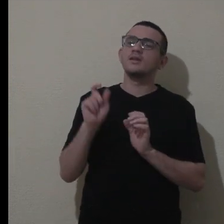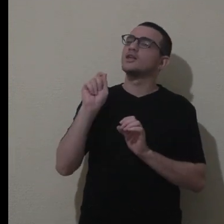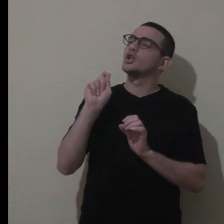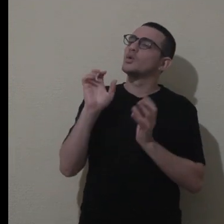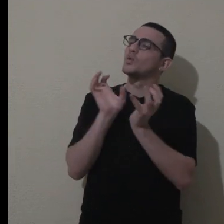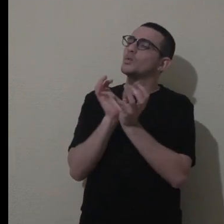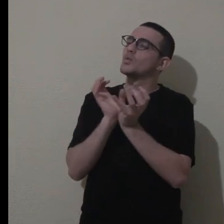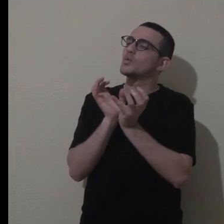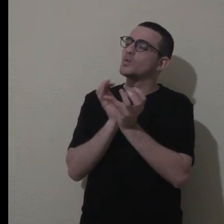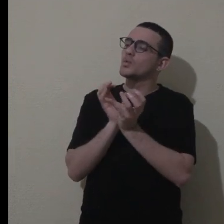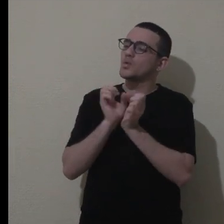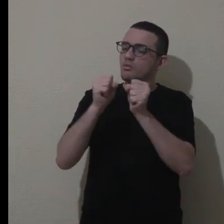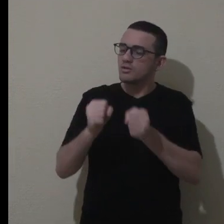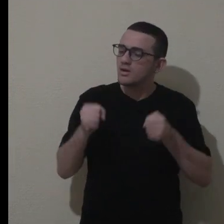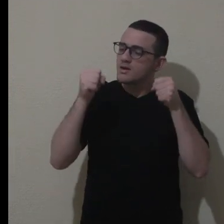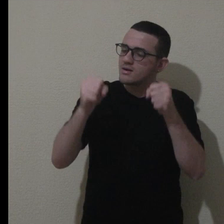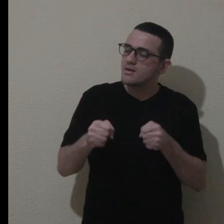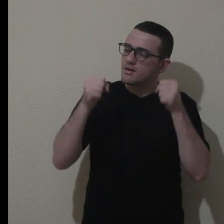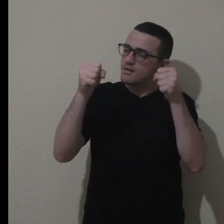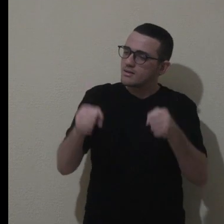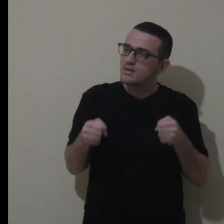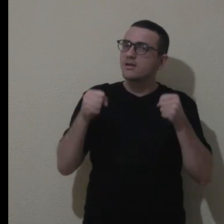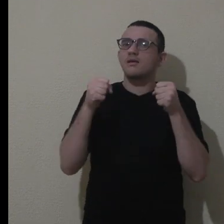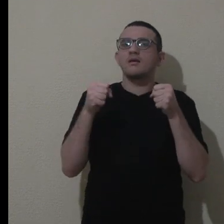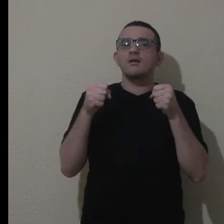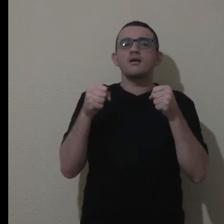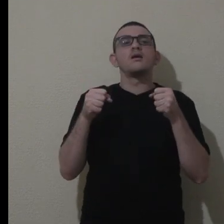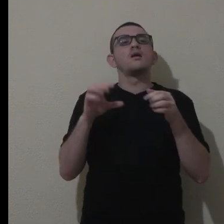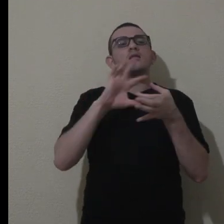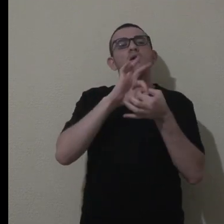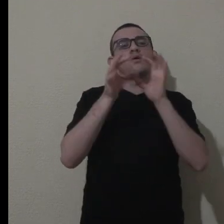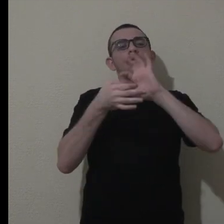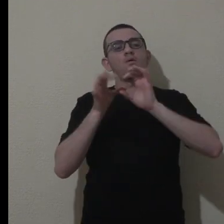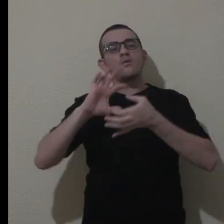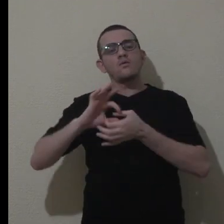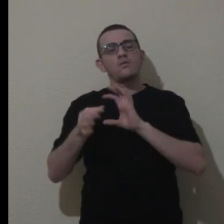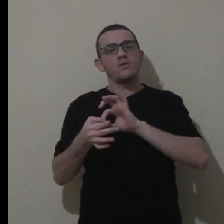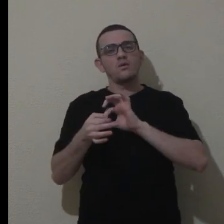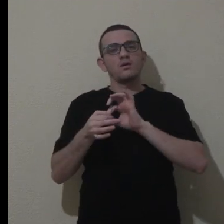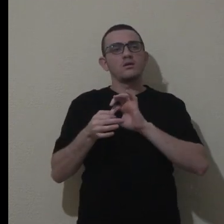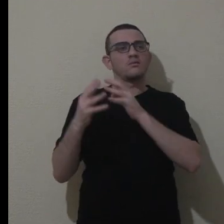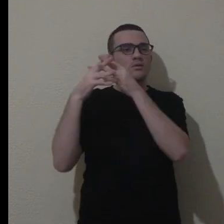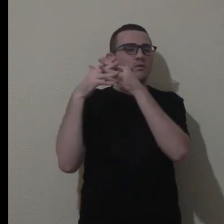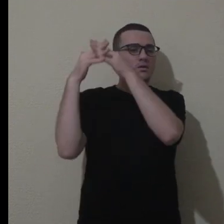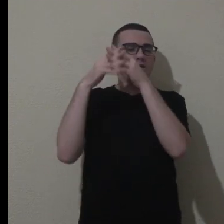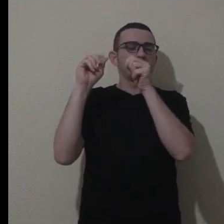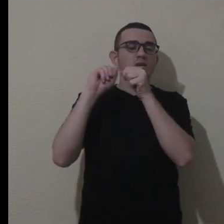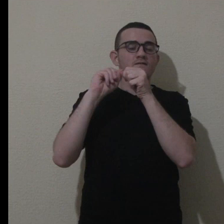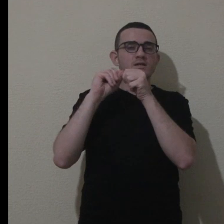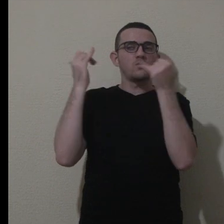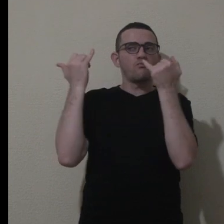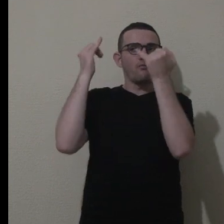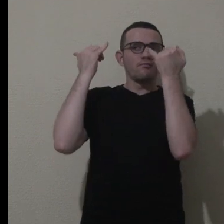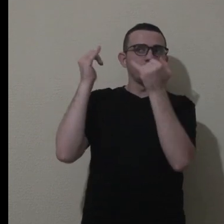Neuroscience, de que a equipe de esqui americana, equipe olímpica, eles estavam fazendo o uso